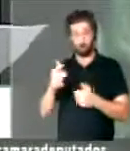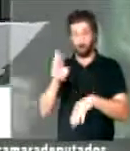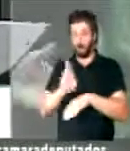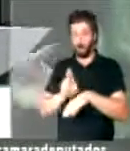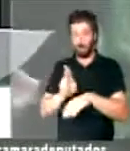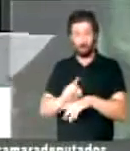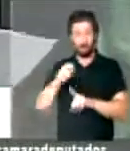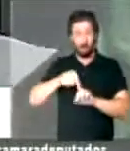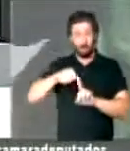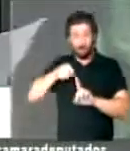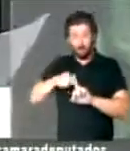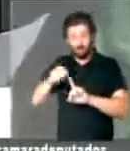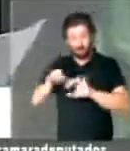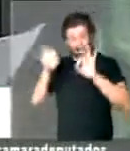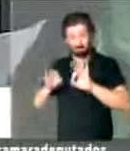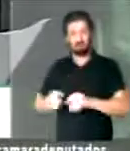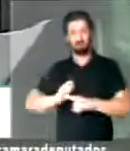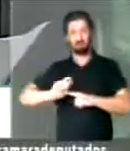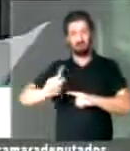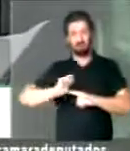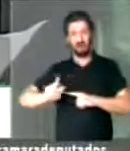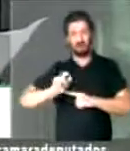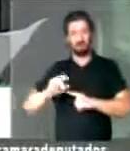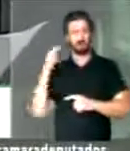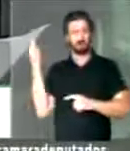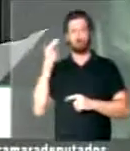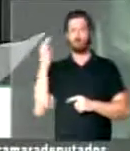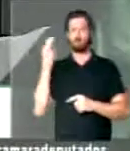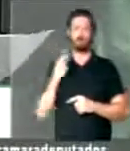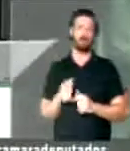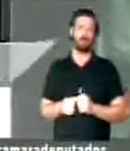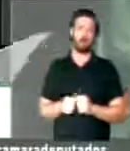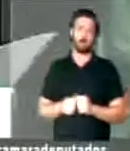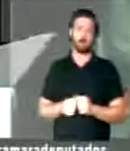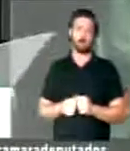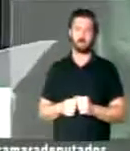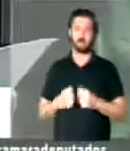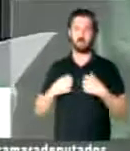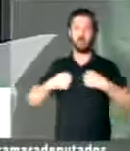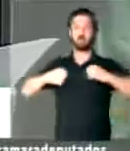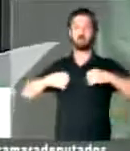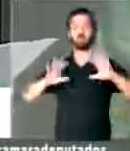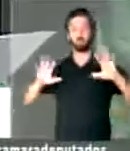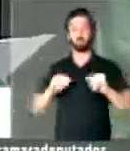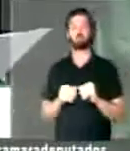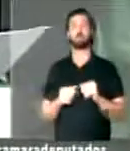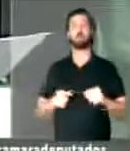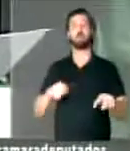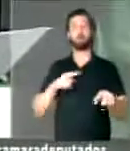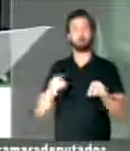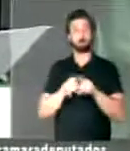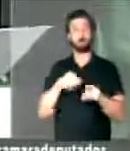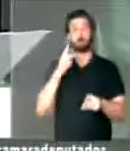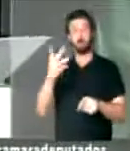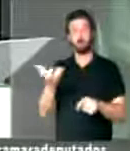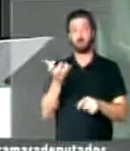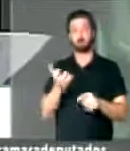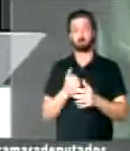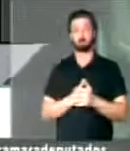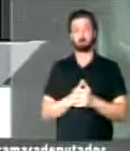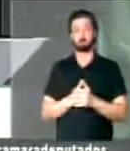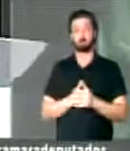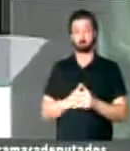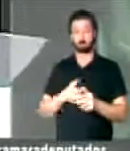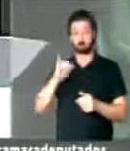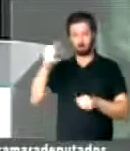recursos mensais para contribuir para o sistema previdenciário. De outra parte, eu queria dizer também de que quando